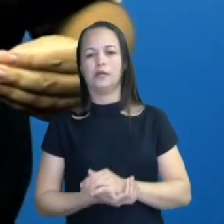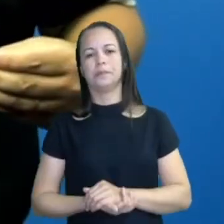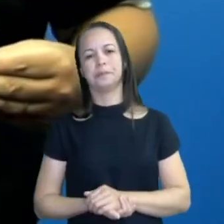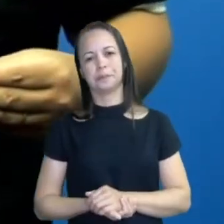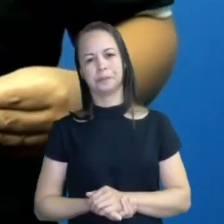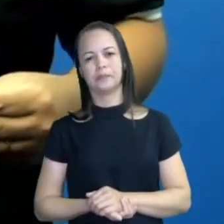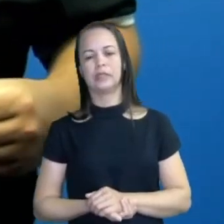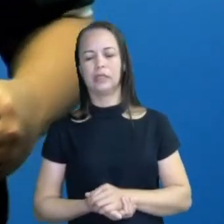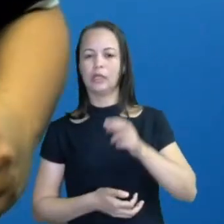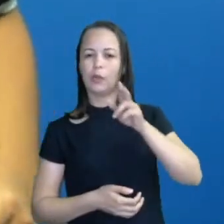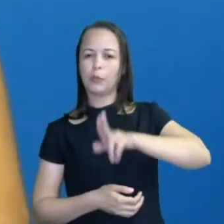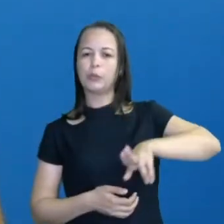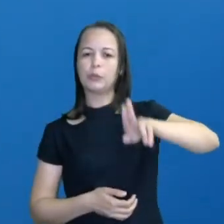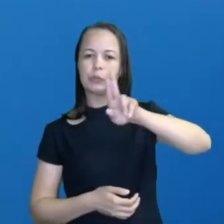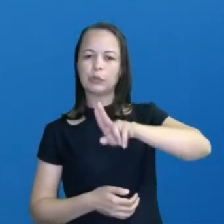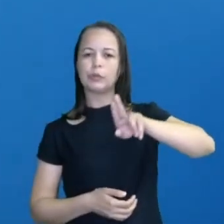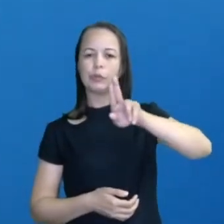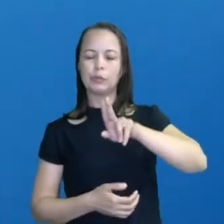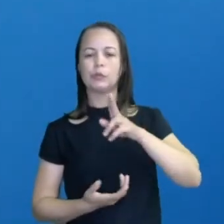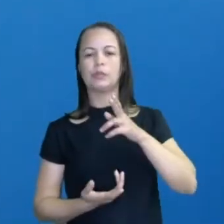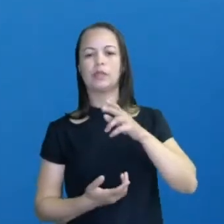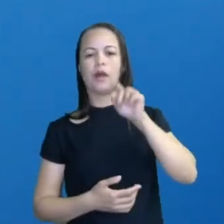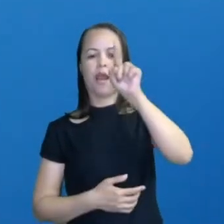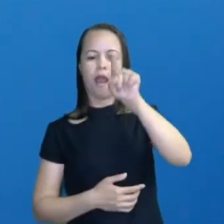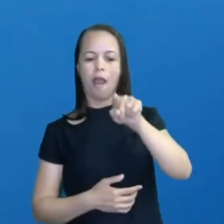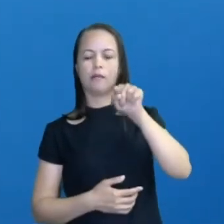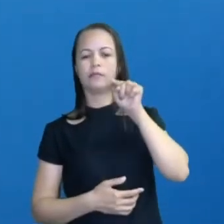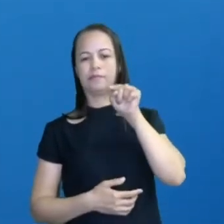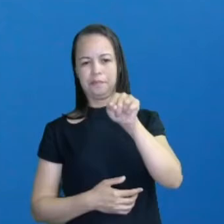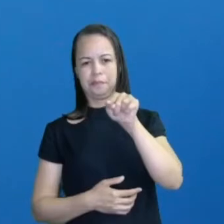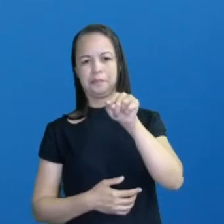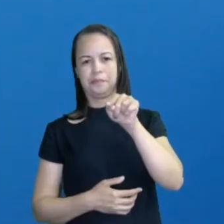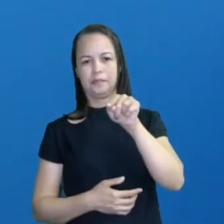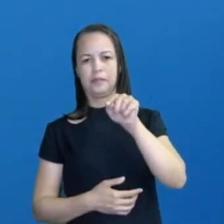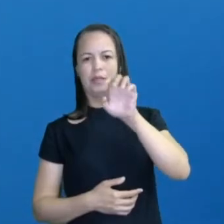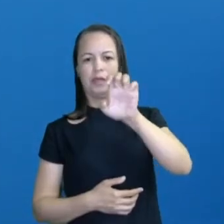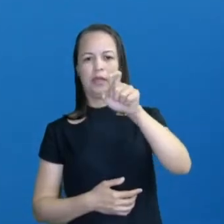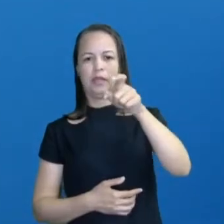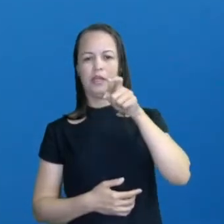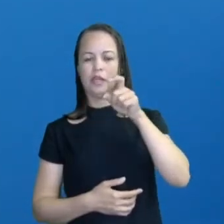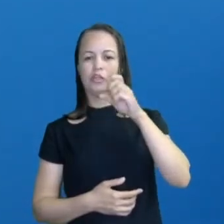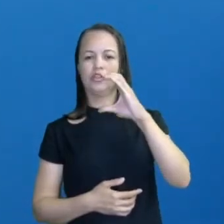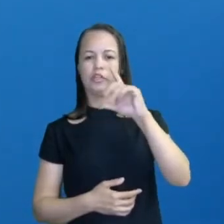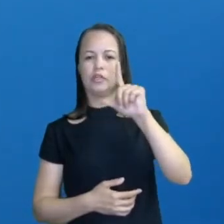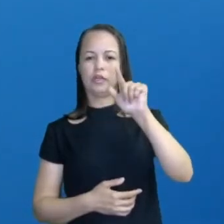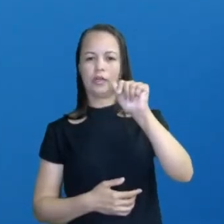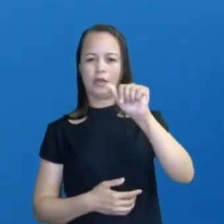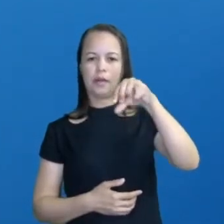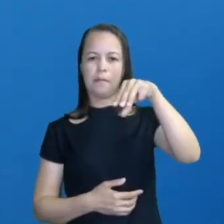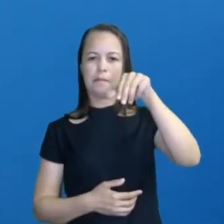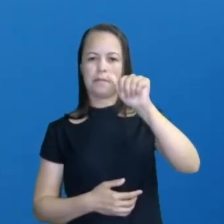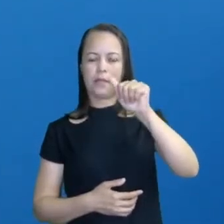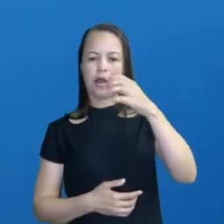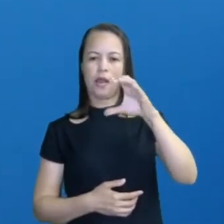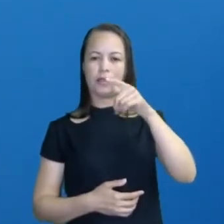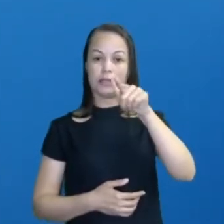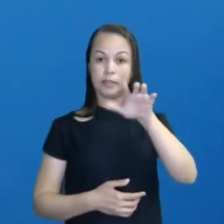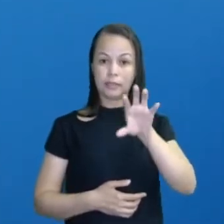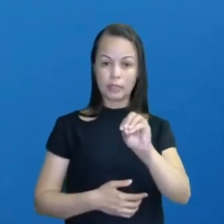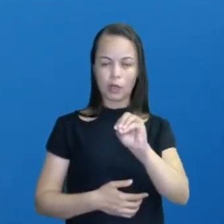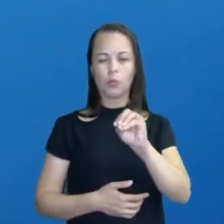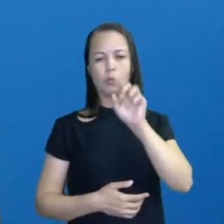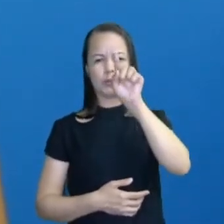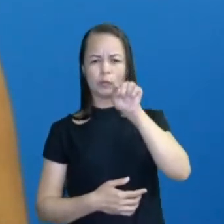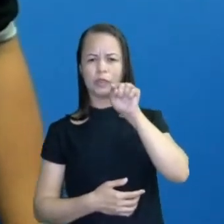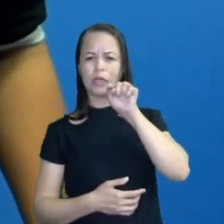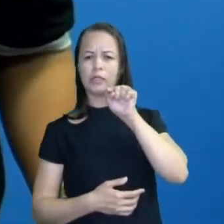gente utiliza o ponto de exclamação. Sempre que a gente quiser dar ênfase, né?